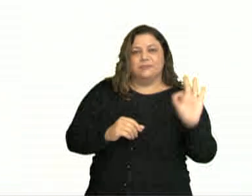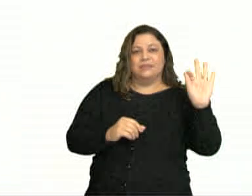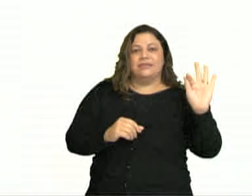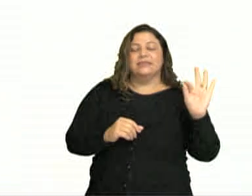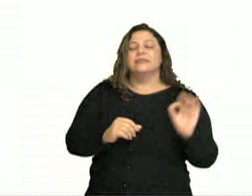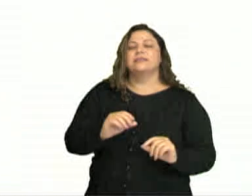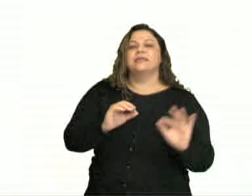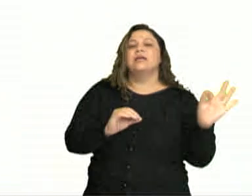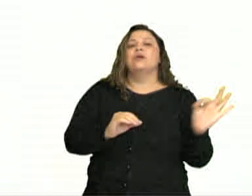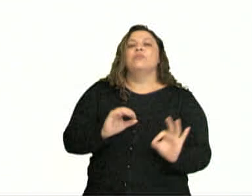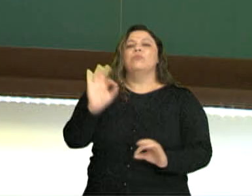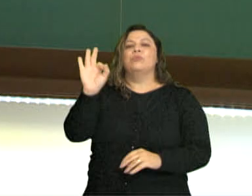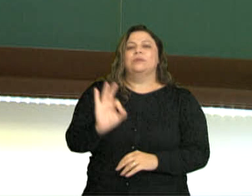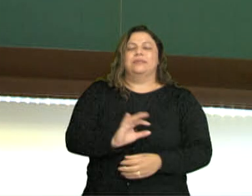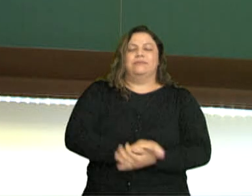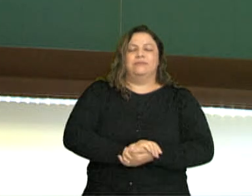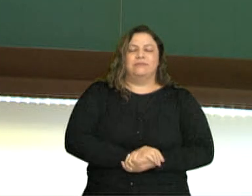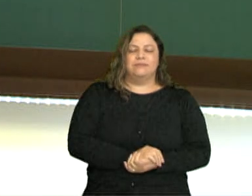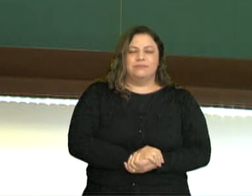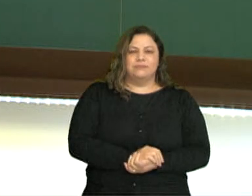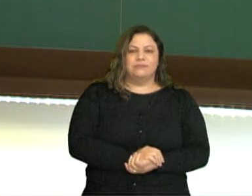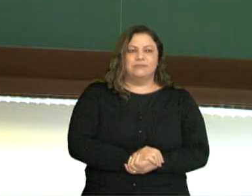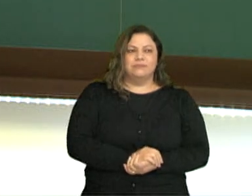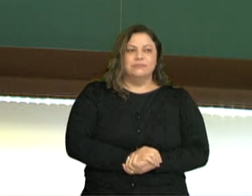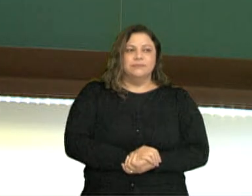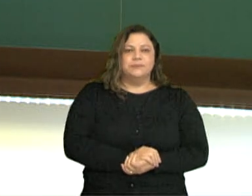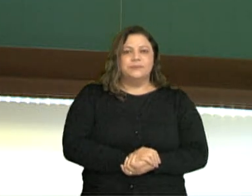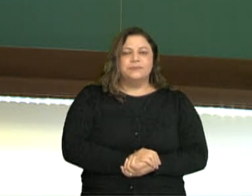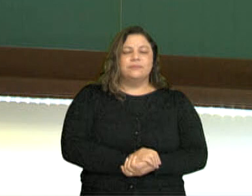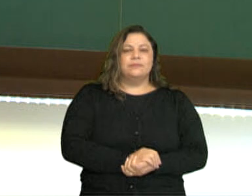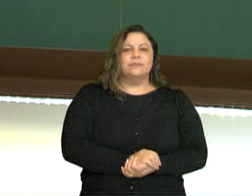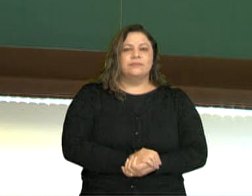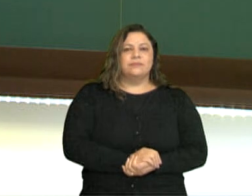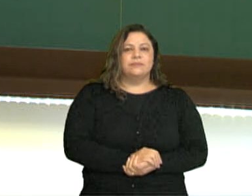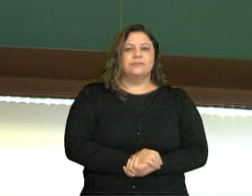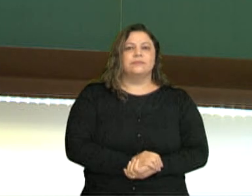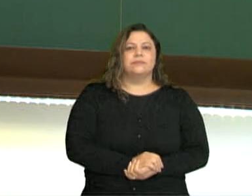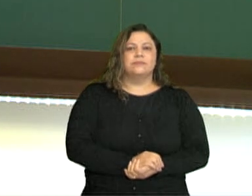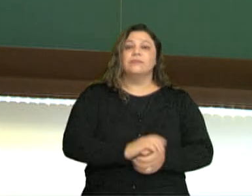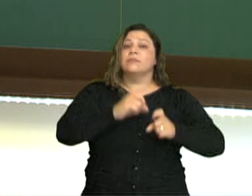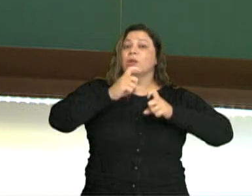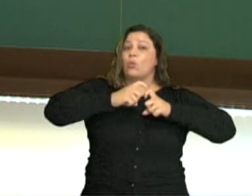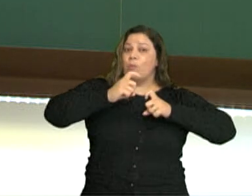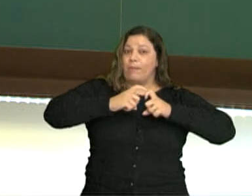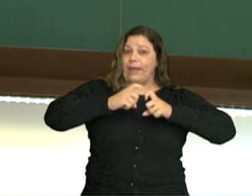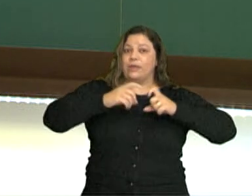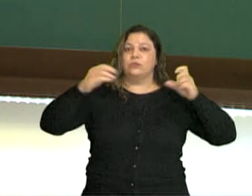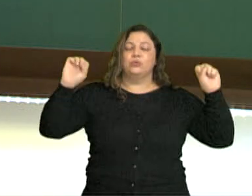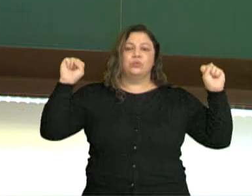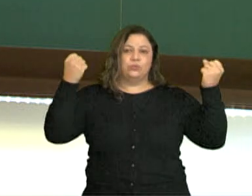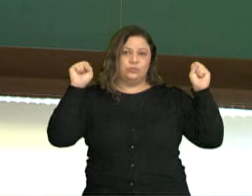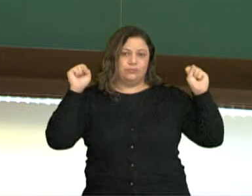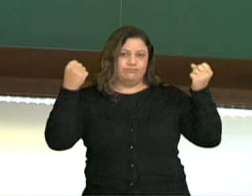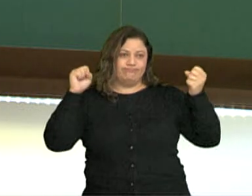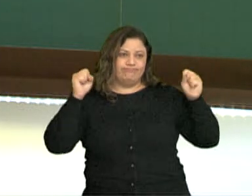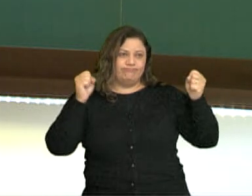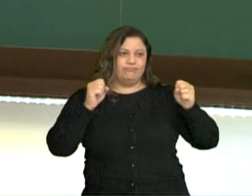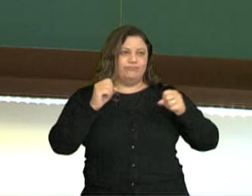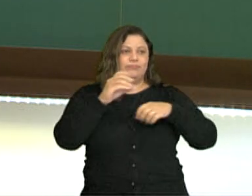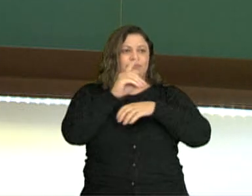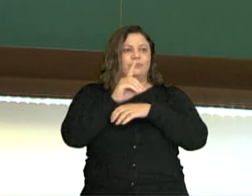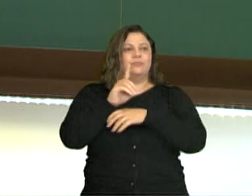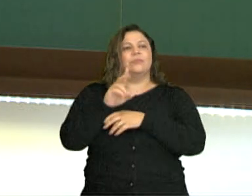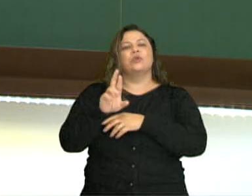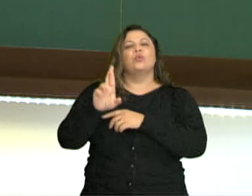dieta aí normal. De acordo com o médico esportivo Dr. Brian J. Sharkey,